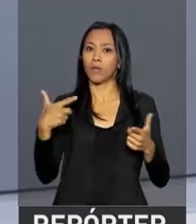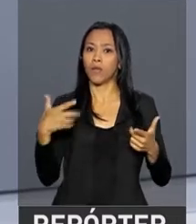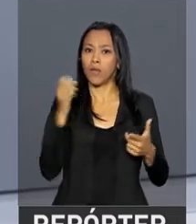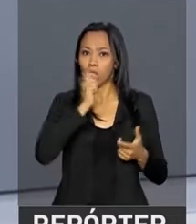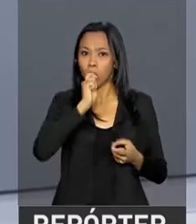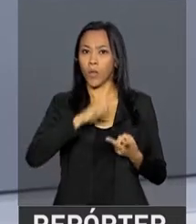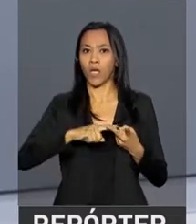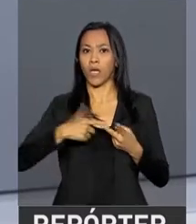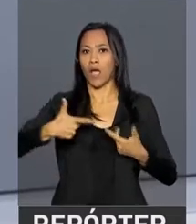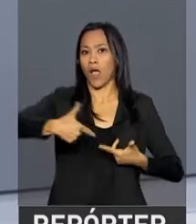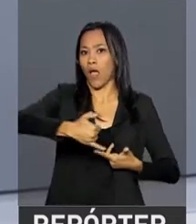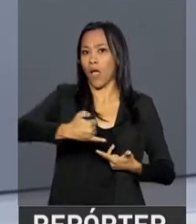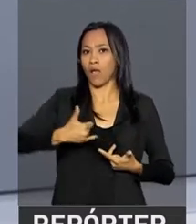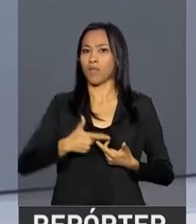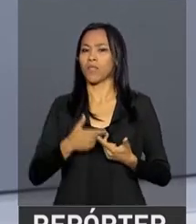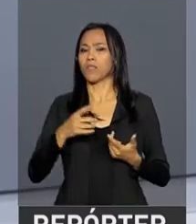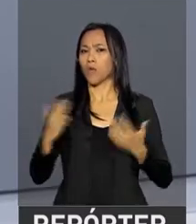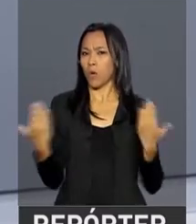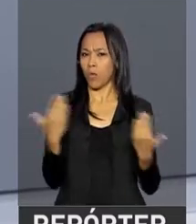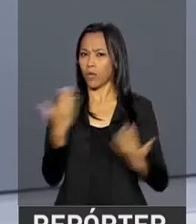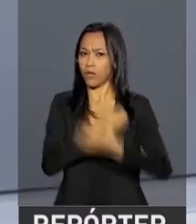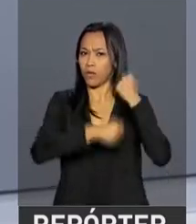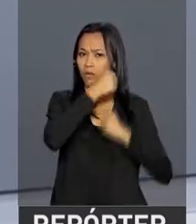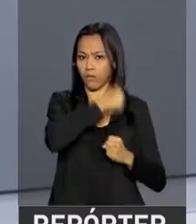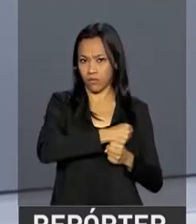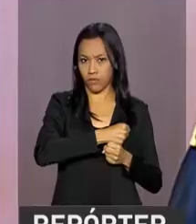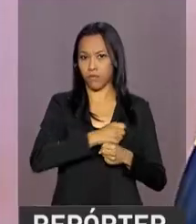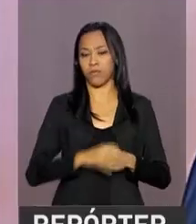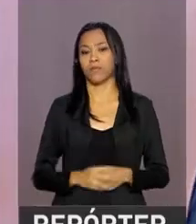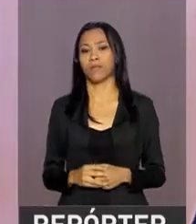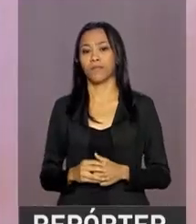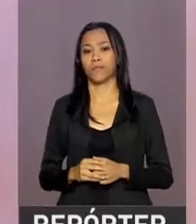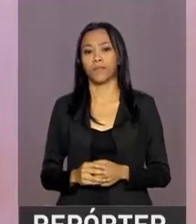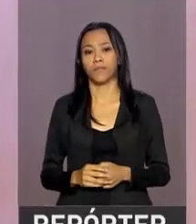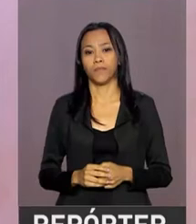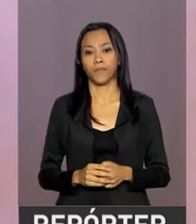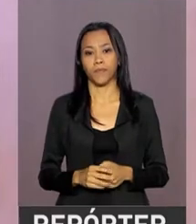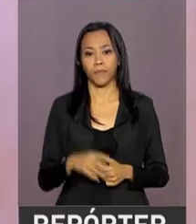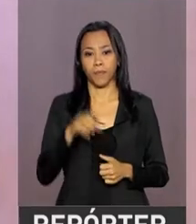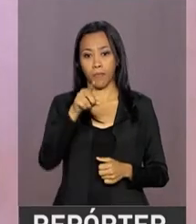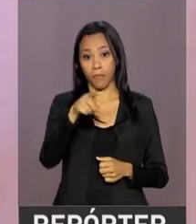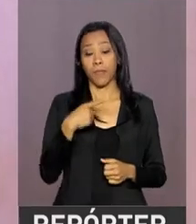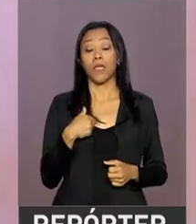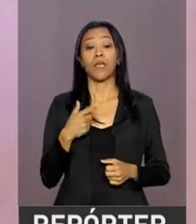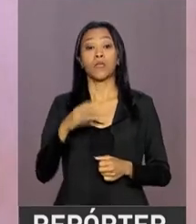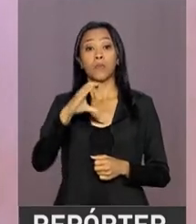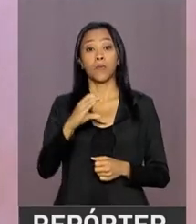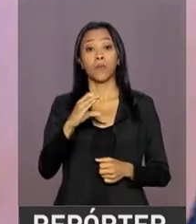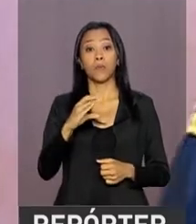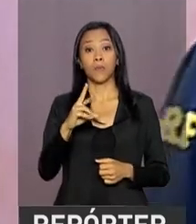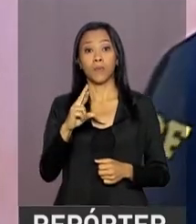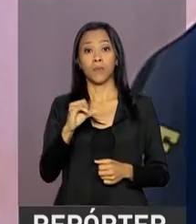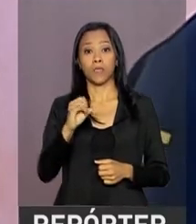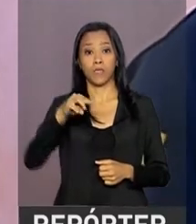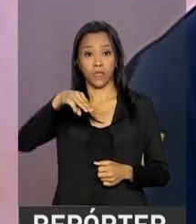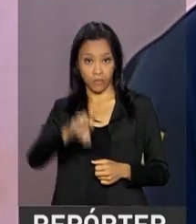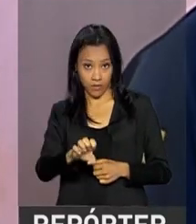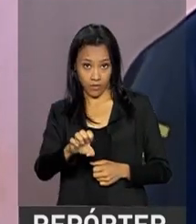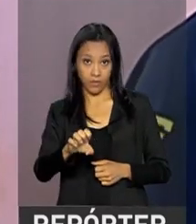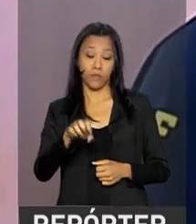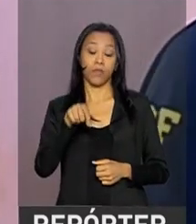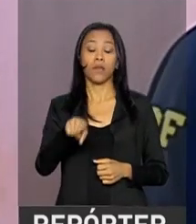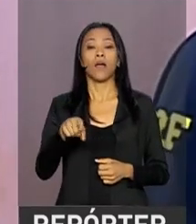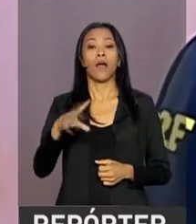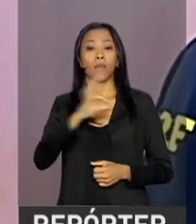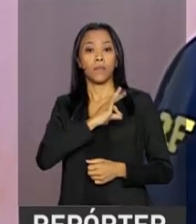na comparação com o ano anterior no combate à criminalidade a prf além da